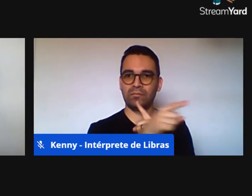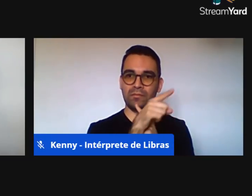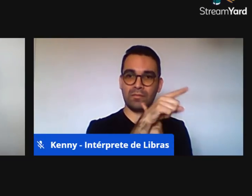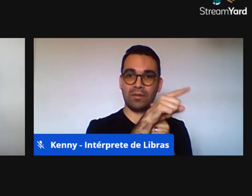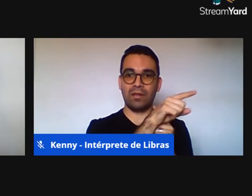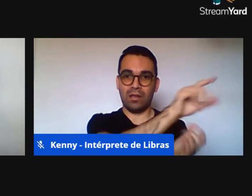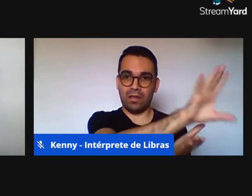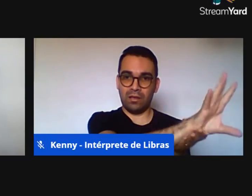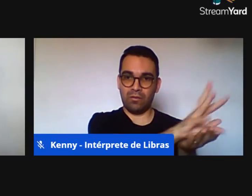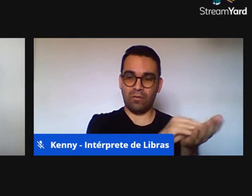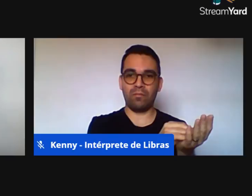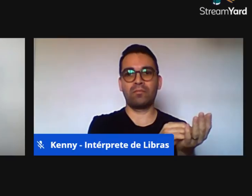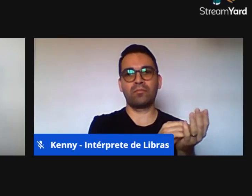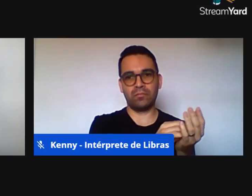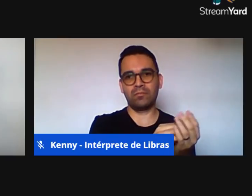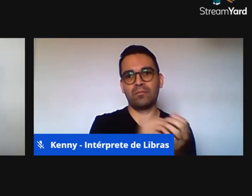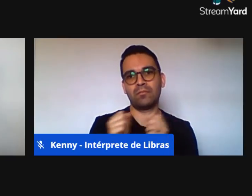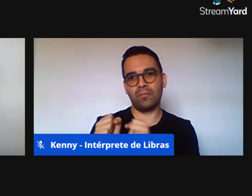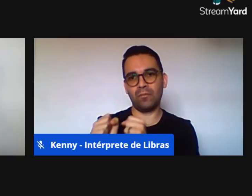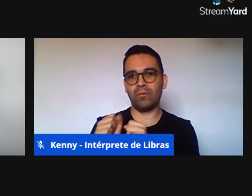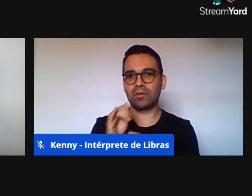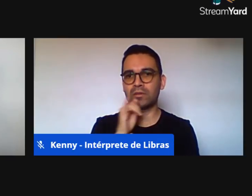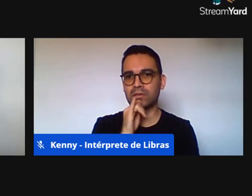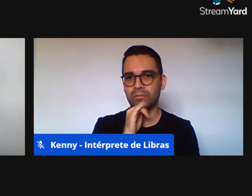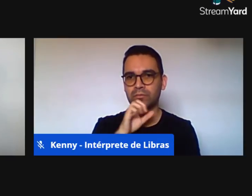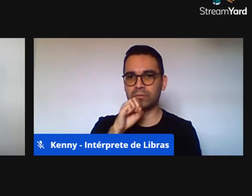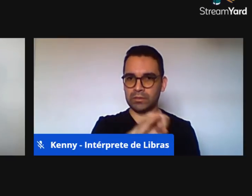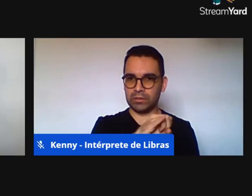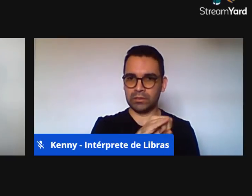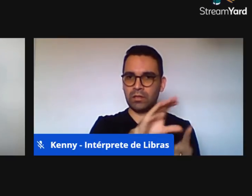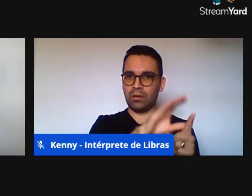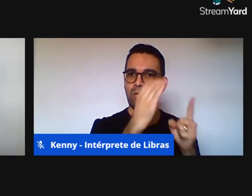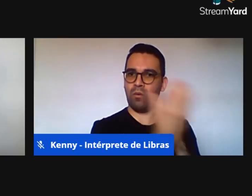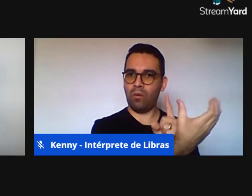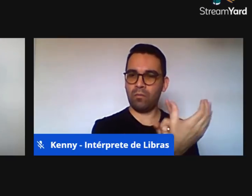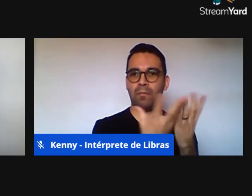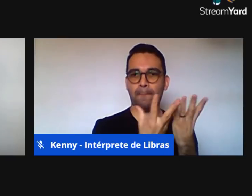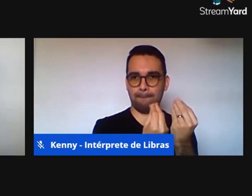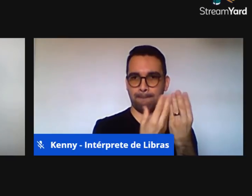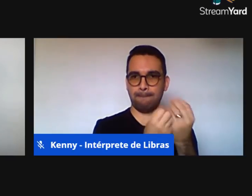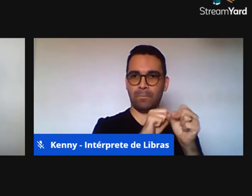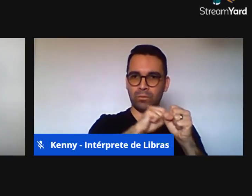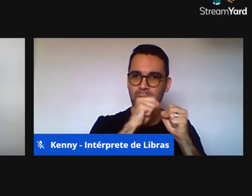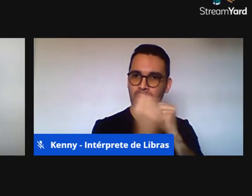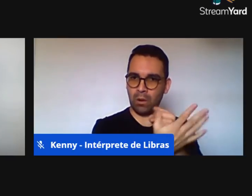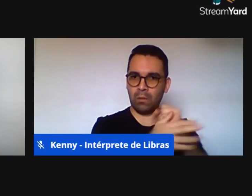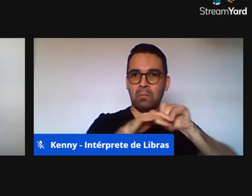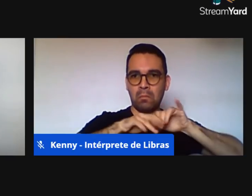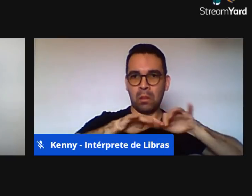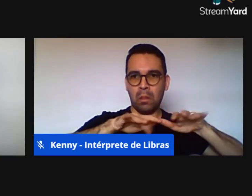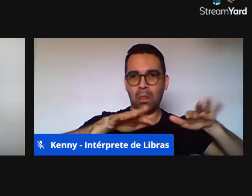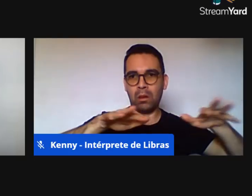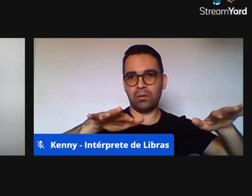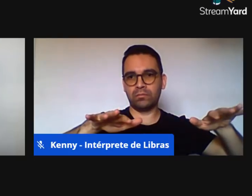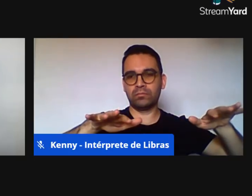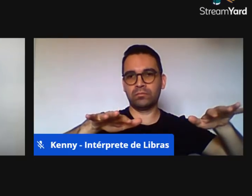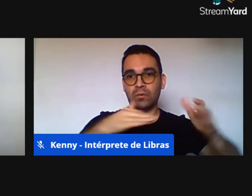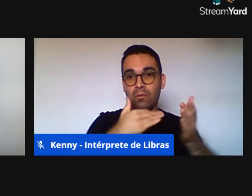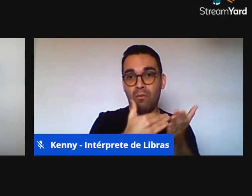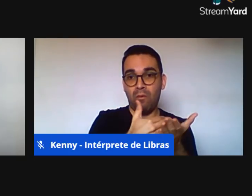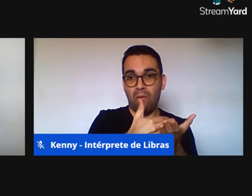Então, é muito mais importante, talvez suspender as aulas. Vamos supor que tenha um surto aqui em Campo Grande, de ter um